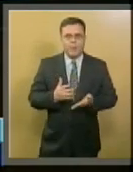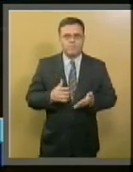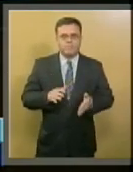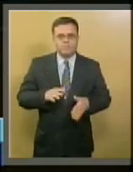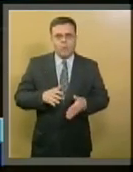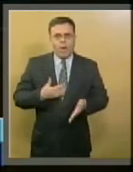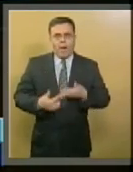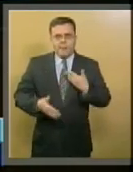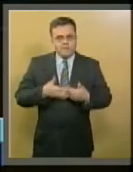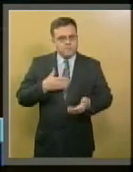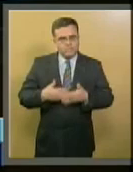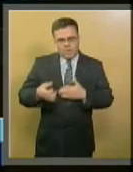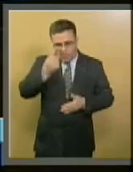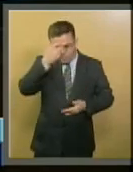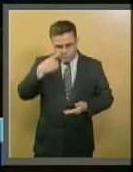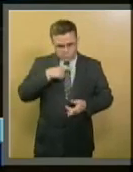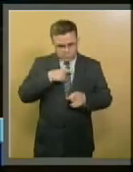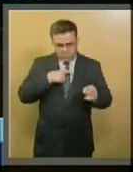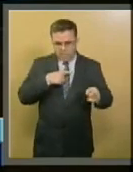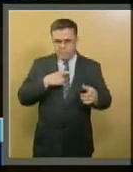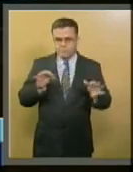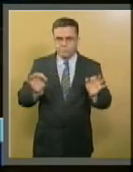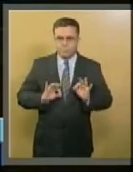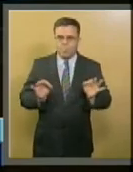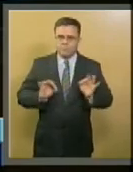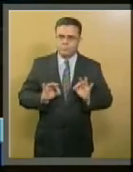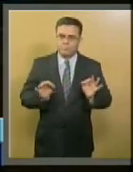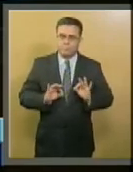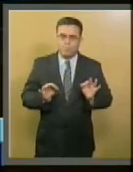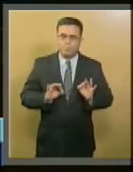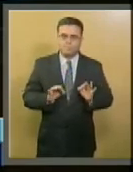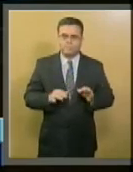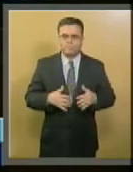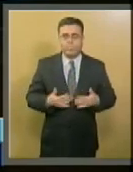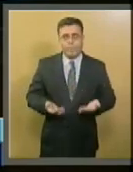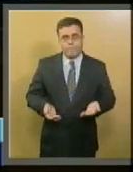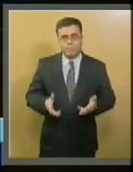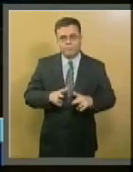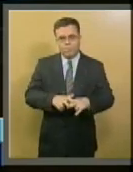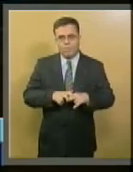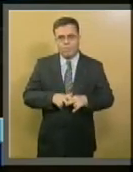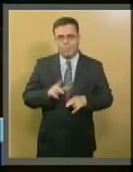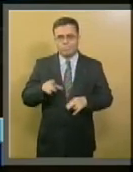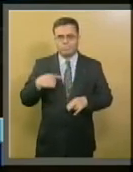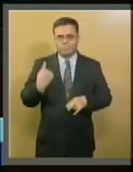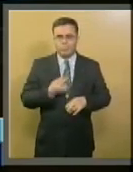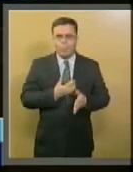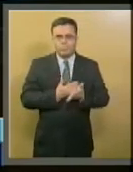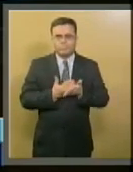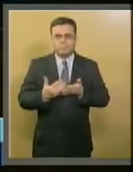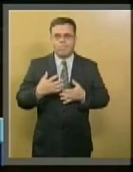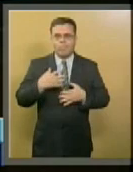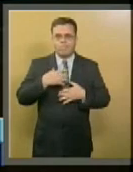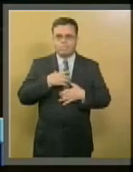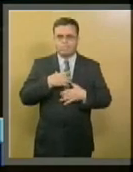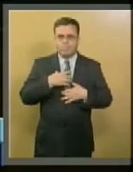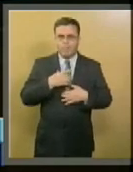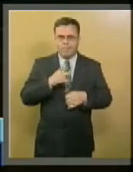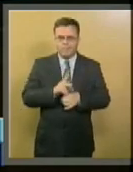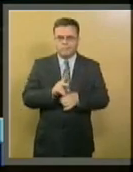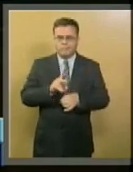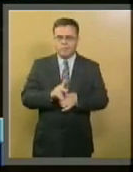destinação de corpos de animais? Nenhuma. Então, nós temos a iniciativa privada e